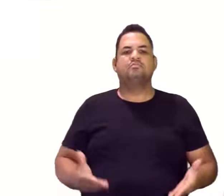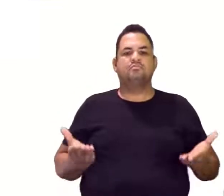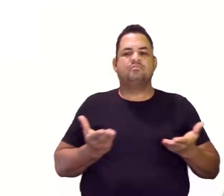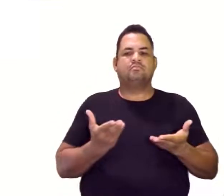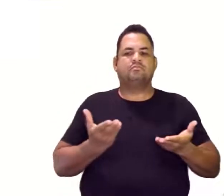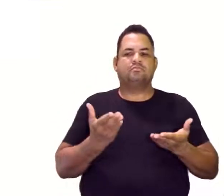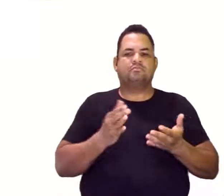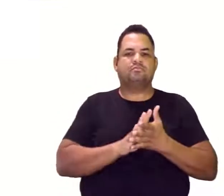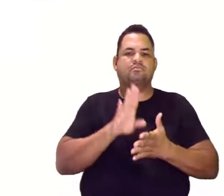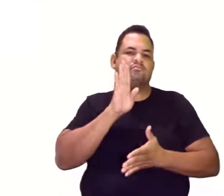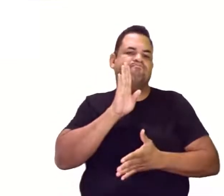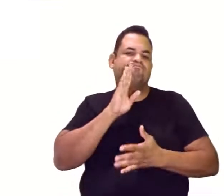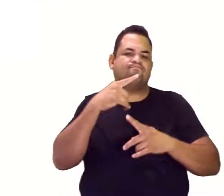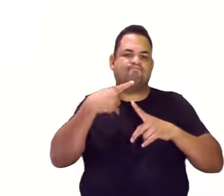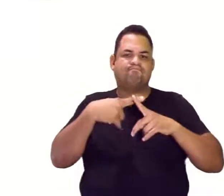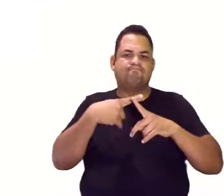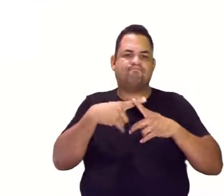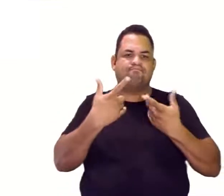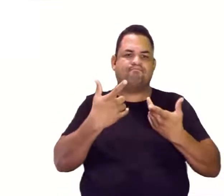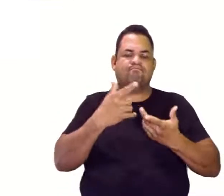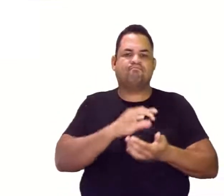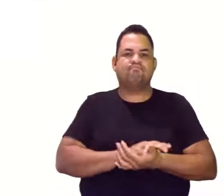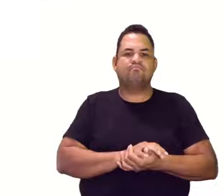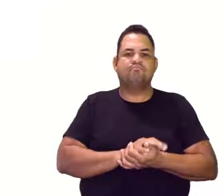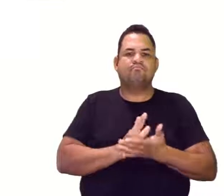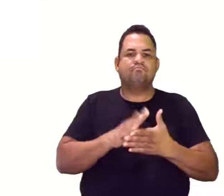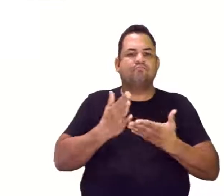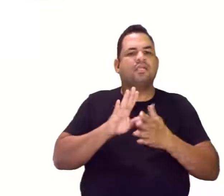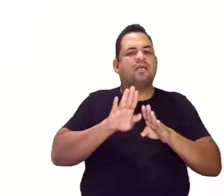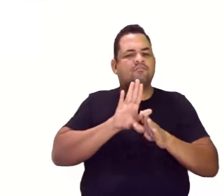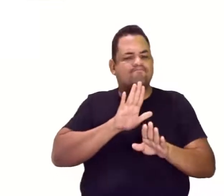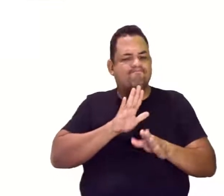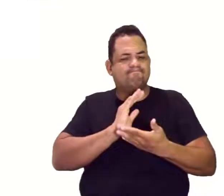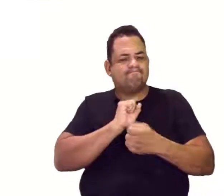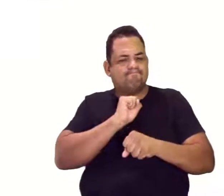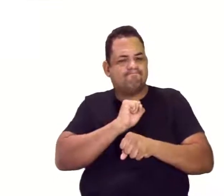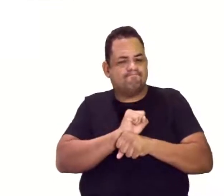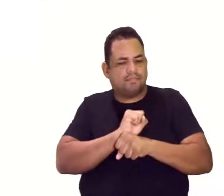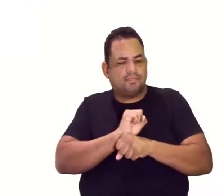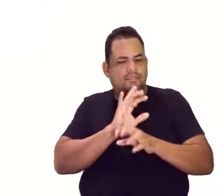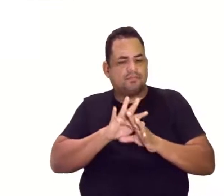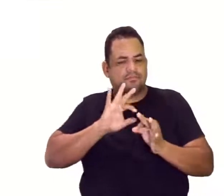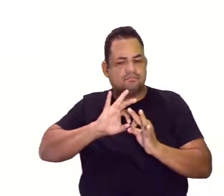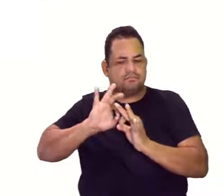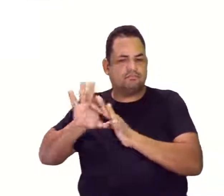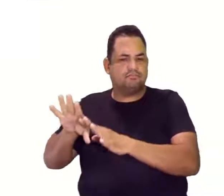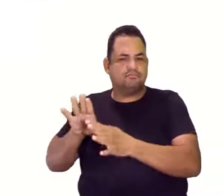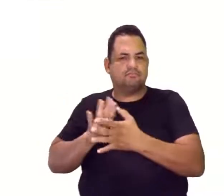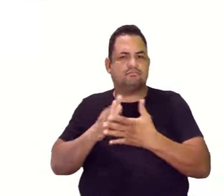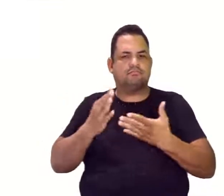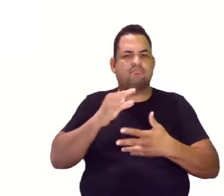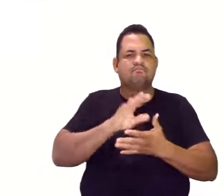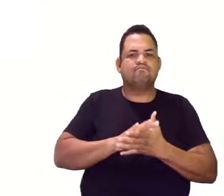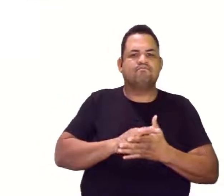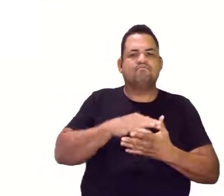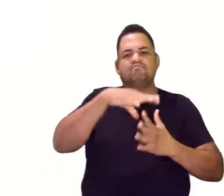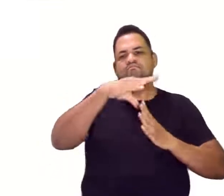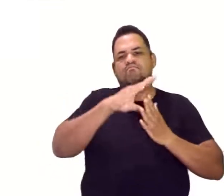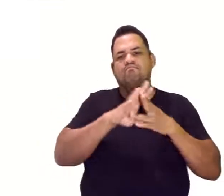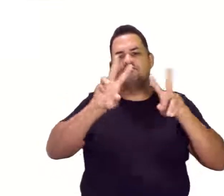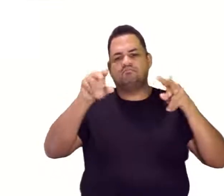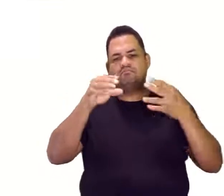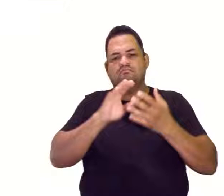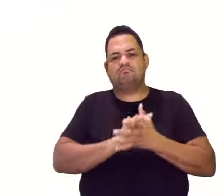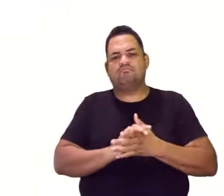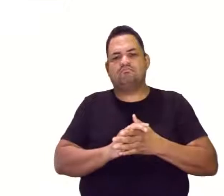vai estar bem legal, porque nós vamos dar uma quebrada um pouquinho no ritmo. Vamos deixar um pouquinho de lado ali, exponencial, logaritmo.